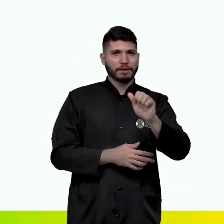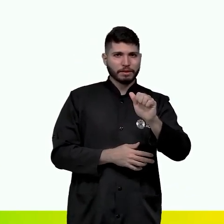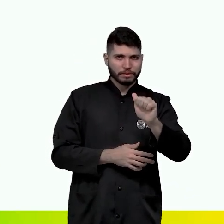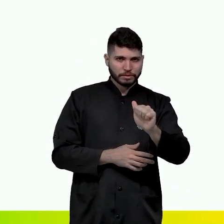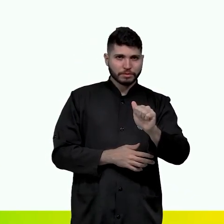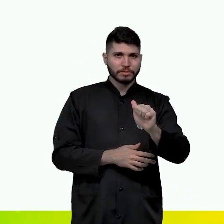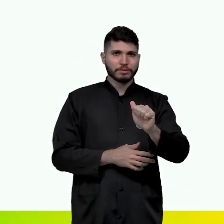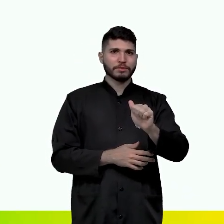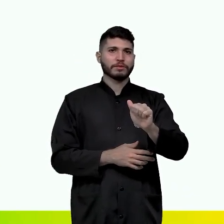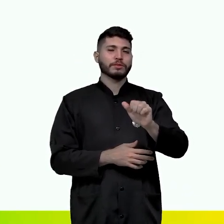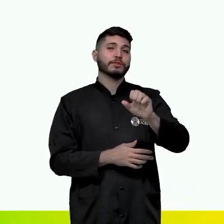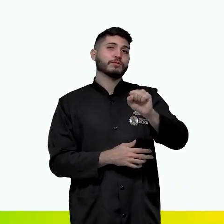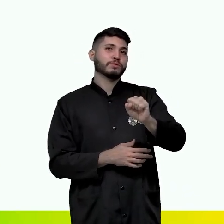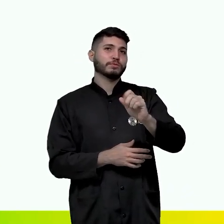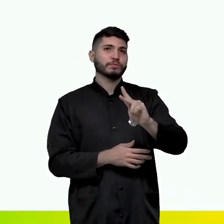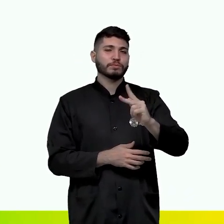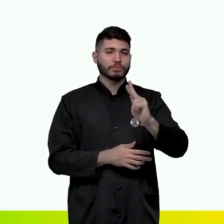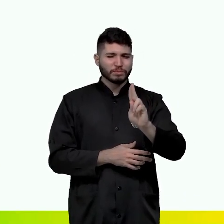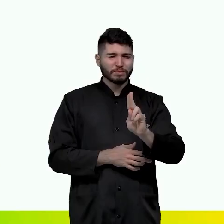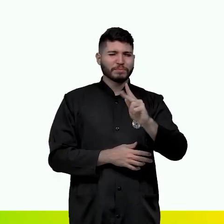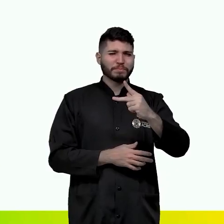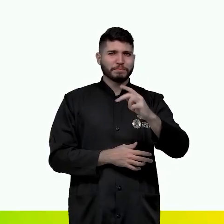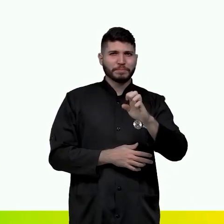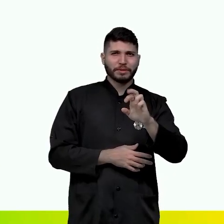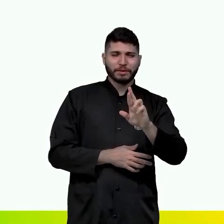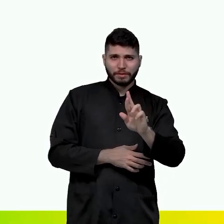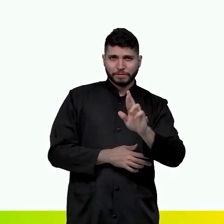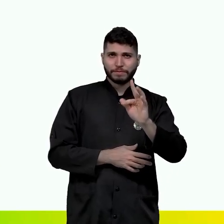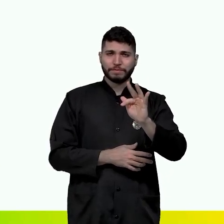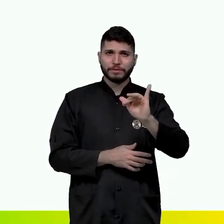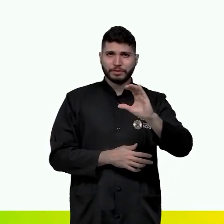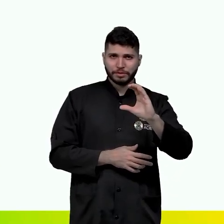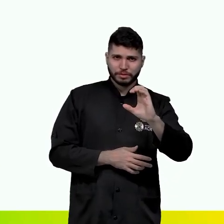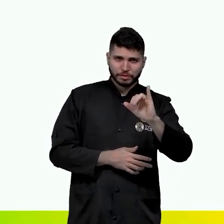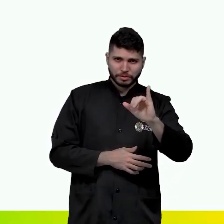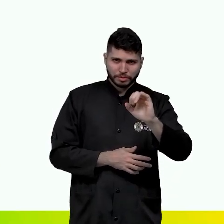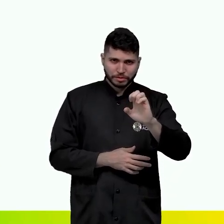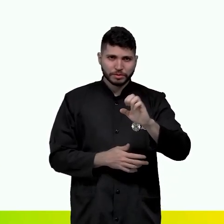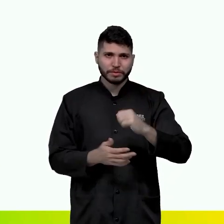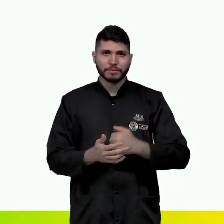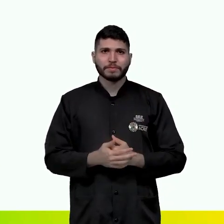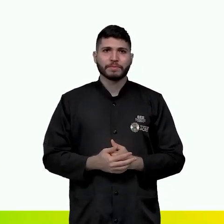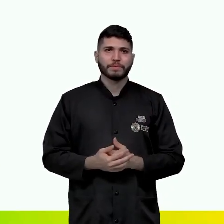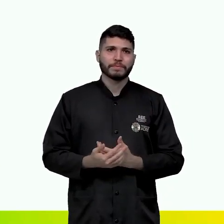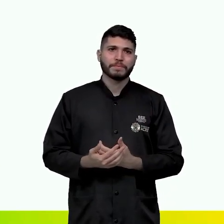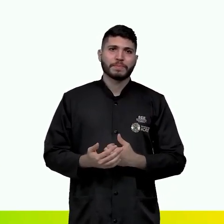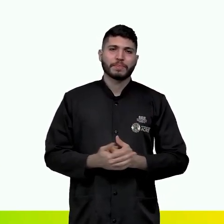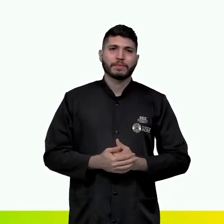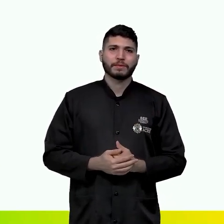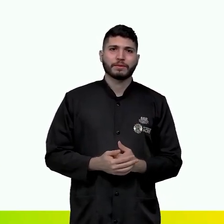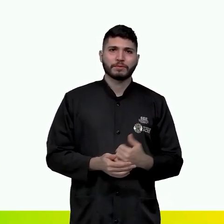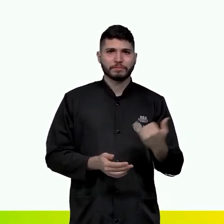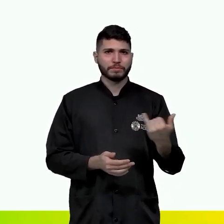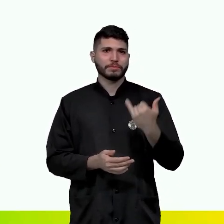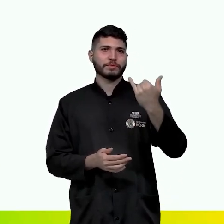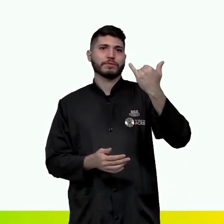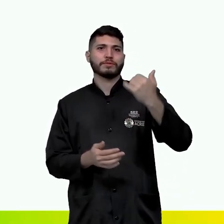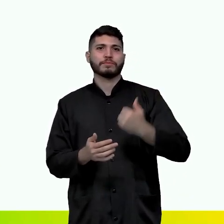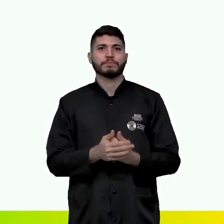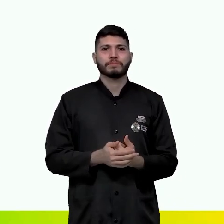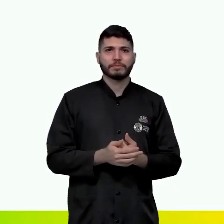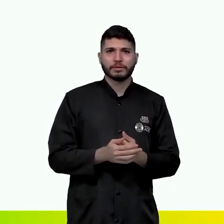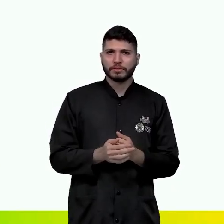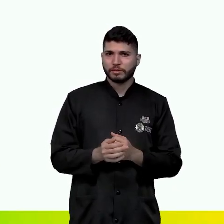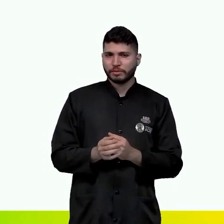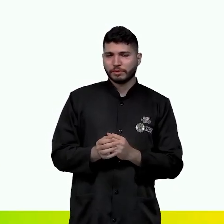importância de fazer essas coisas. Por exemplo, revestir paredes, pisos ou objetos